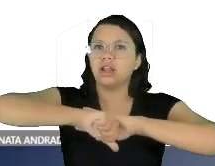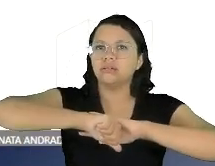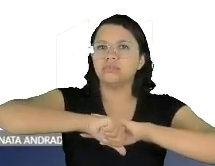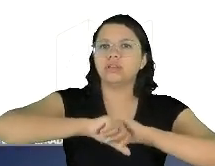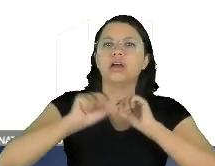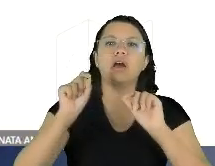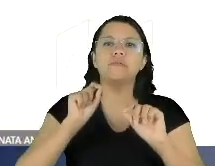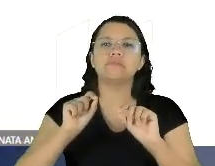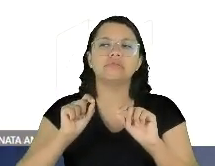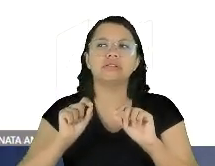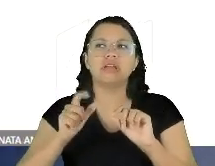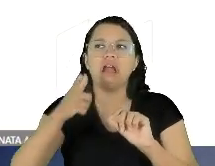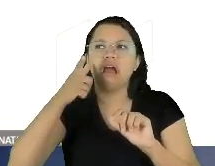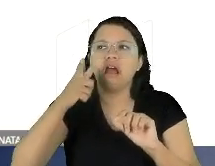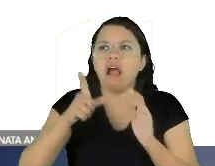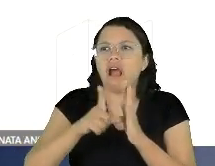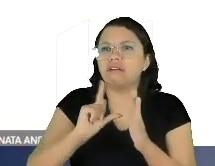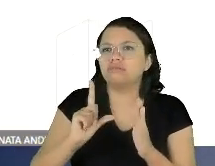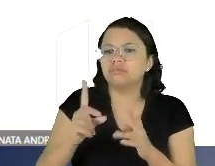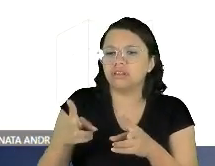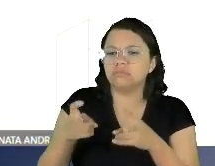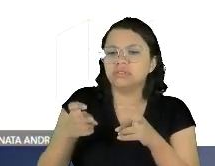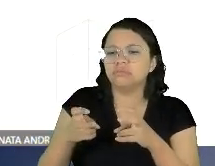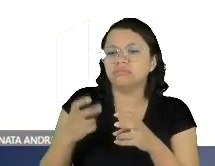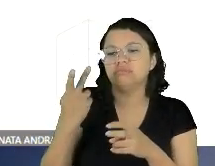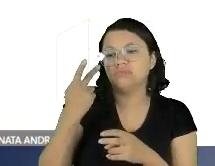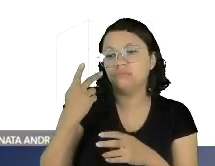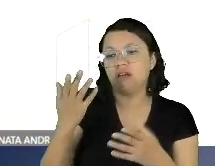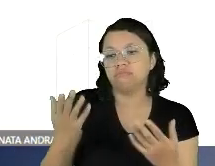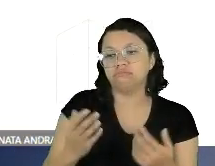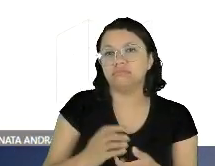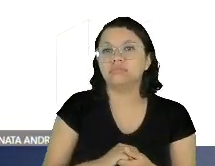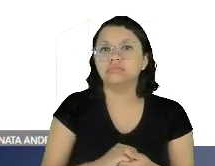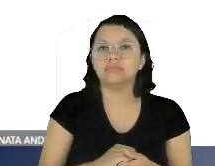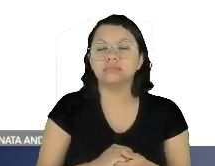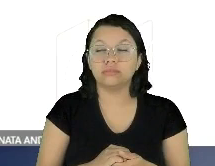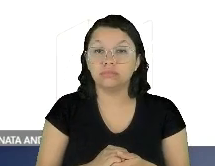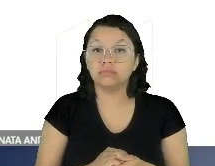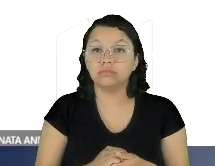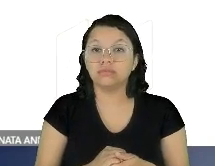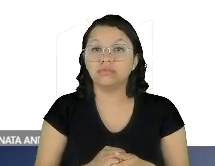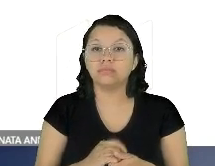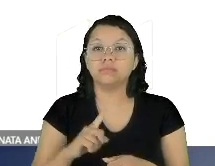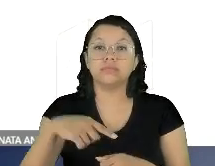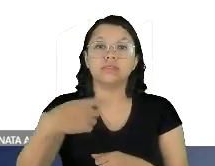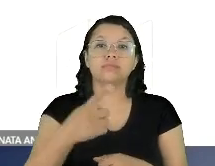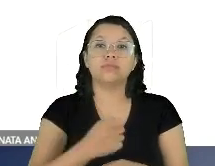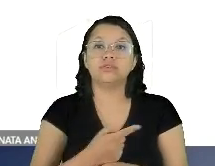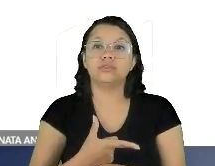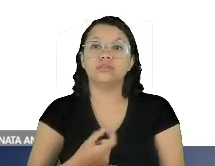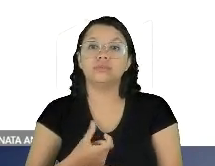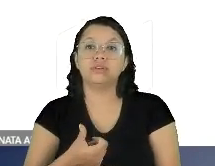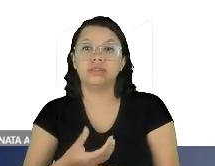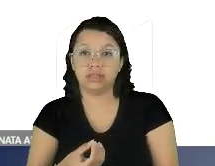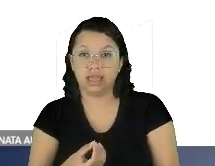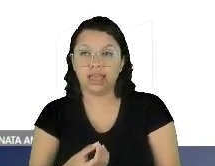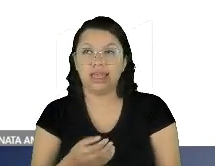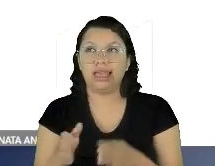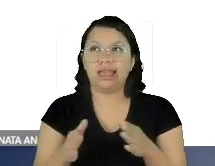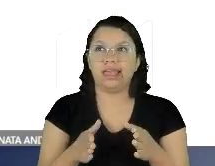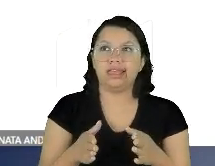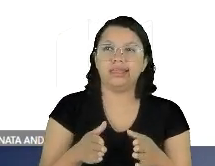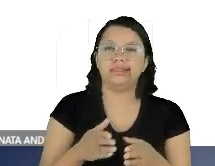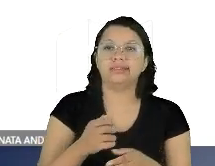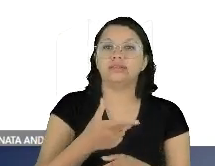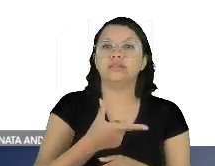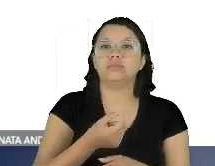criminalizar aquilo que até então era visto como natural ou normal, né? Depois de 2010, e principalmente entre 2014